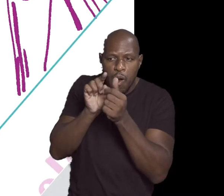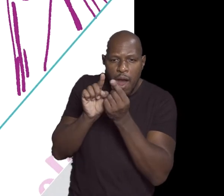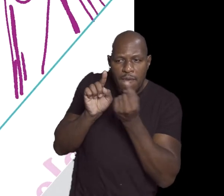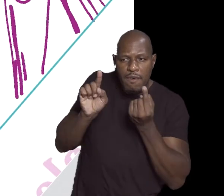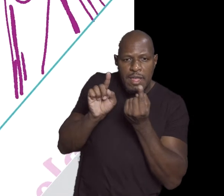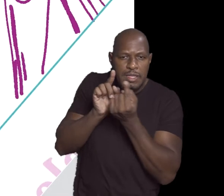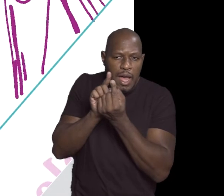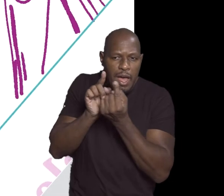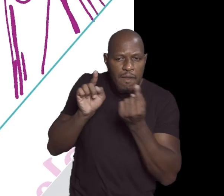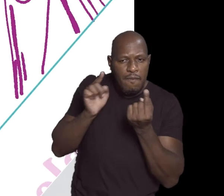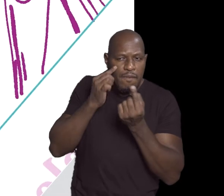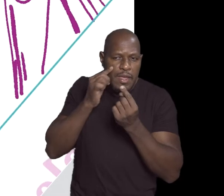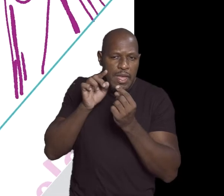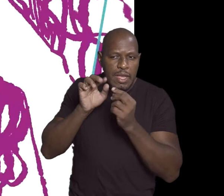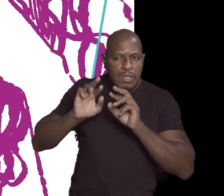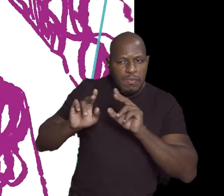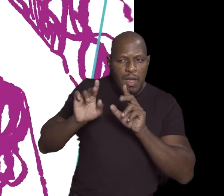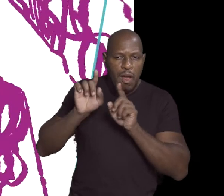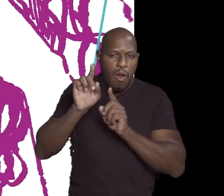distante da outra,